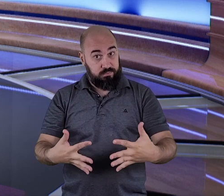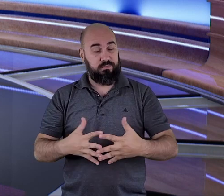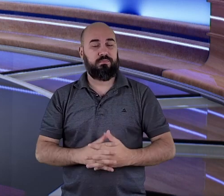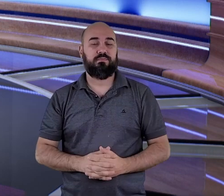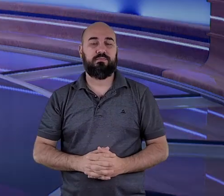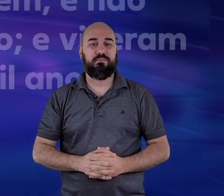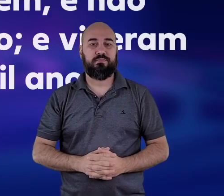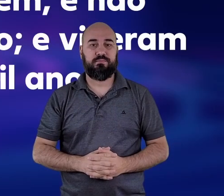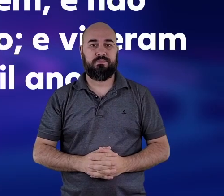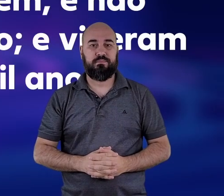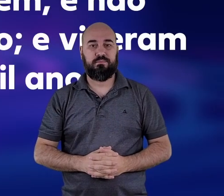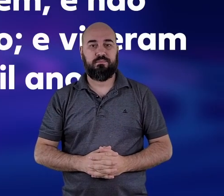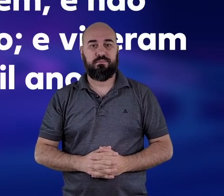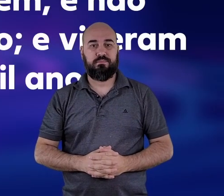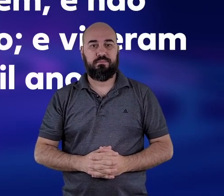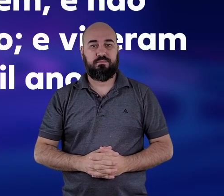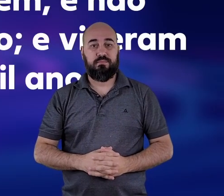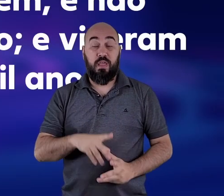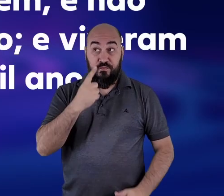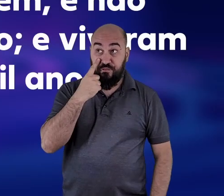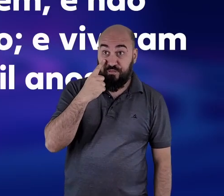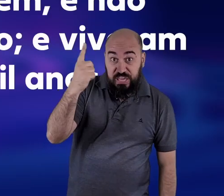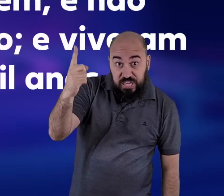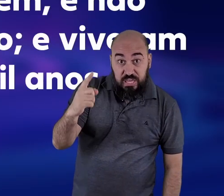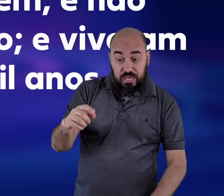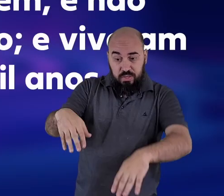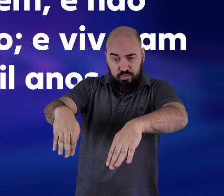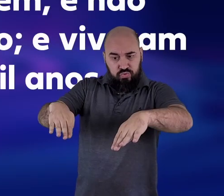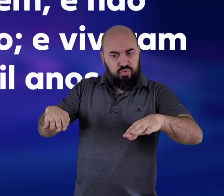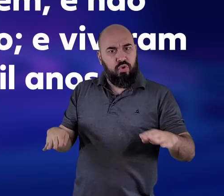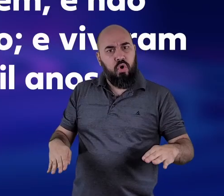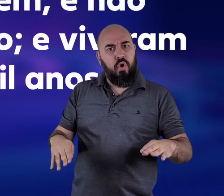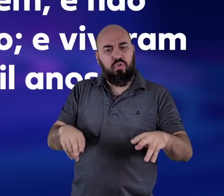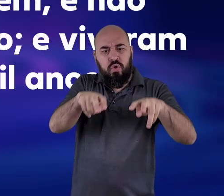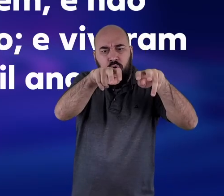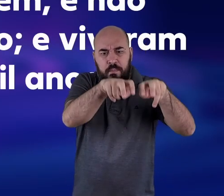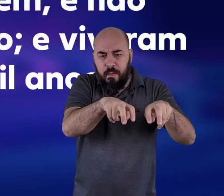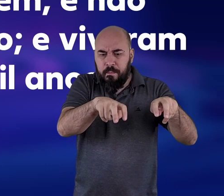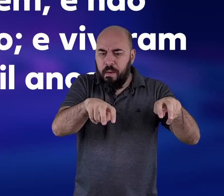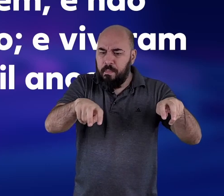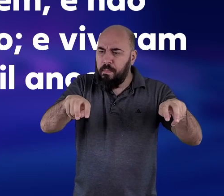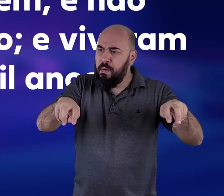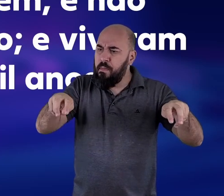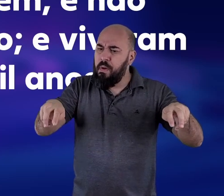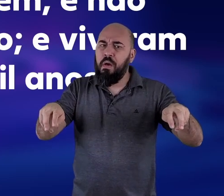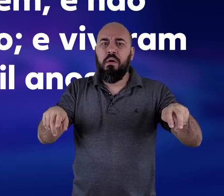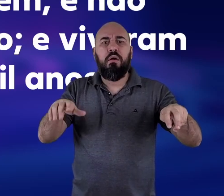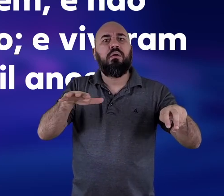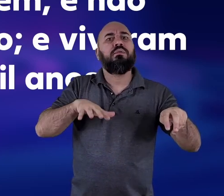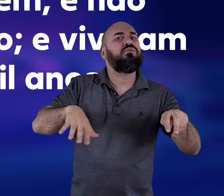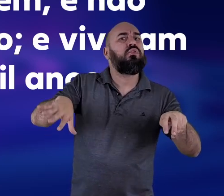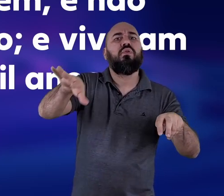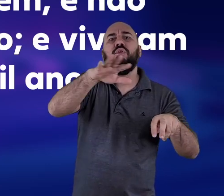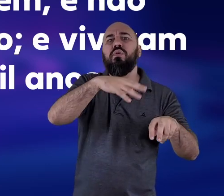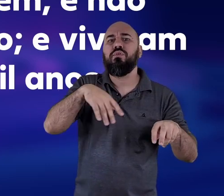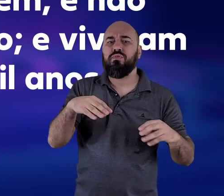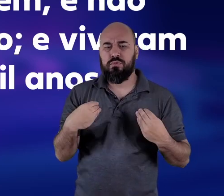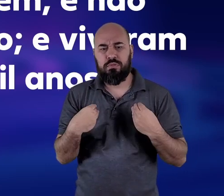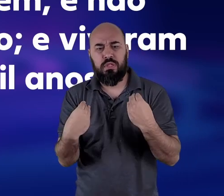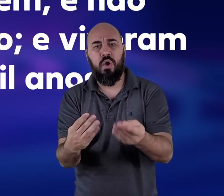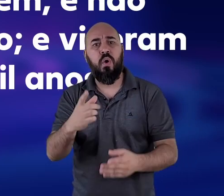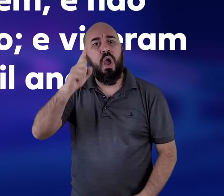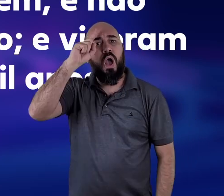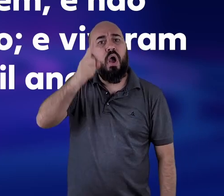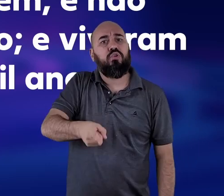assim: Vi também tronos, e nestes sentaram-se aqueles aos quais foi